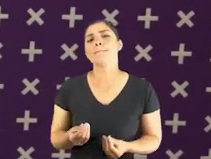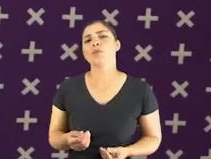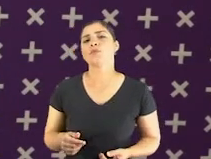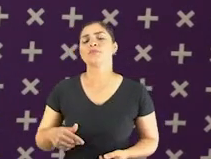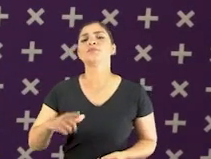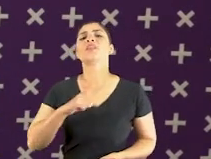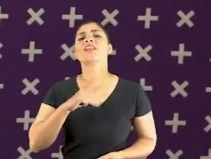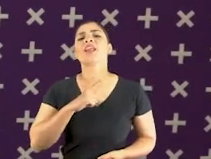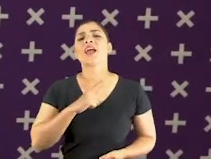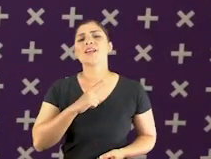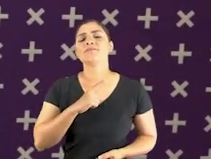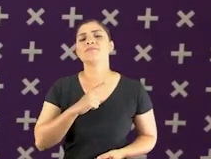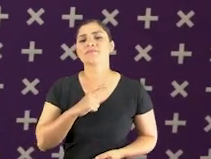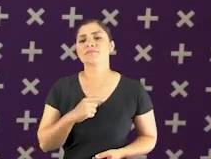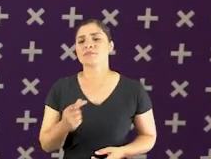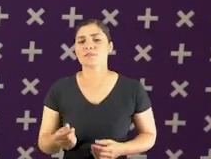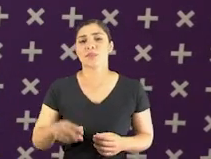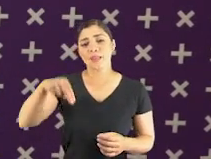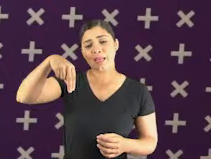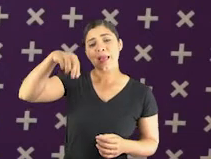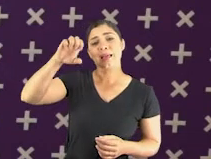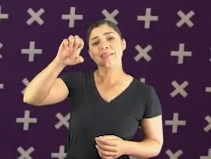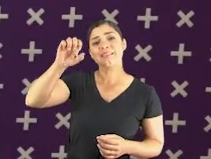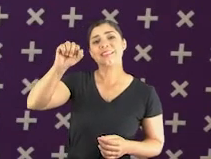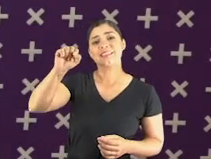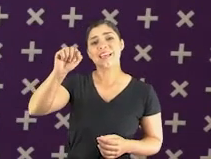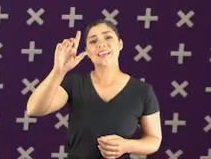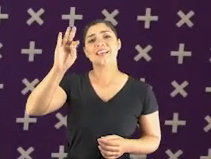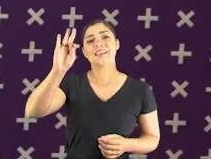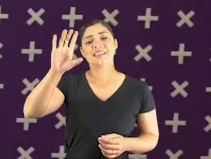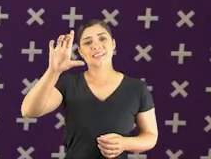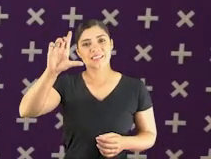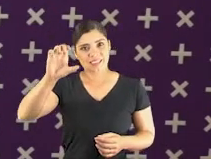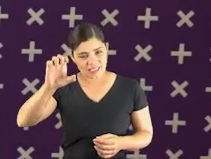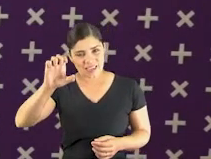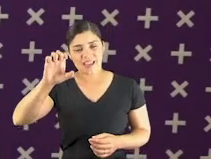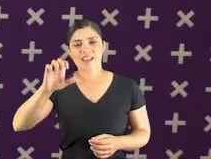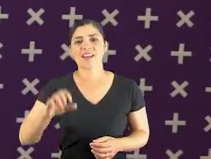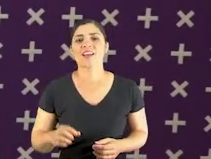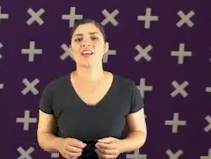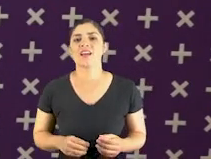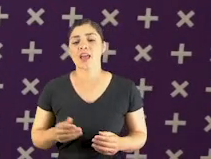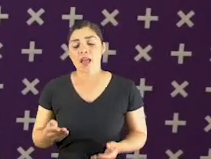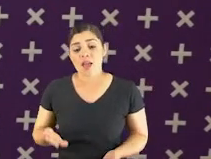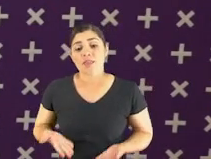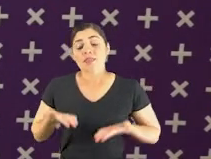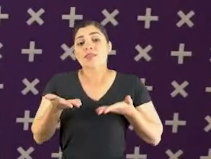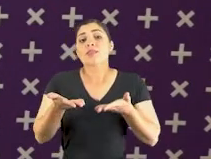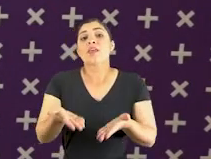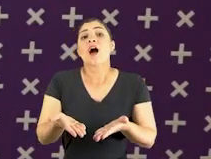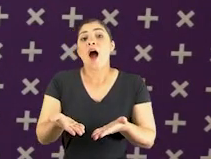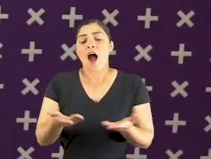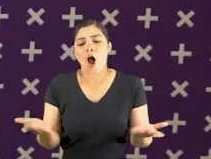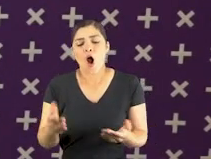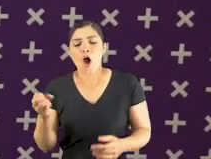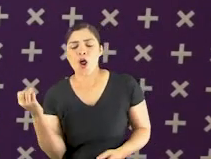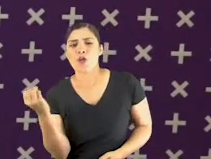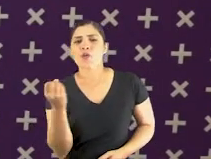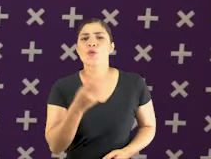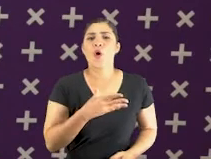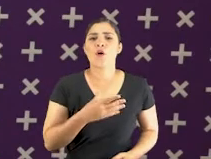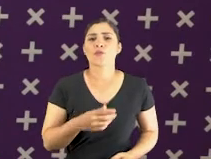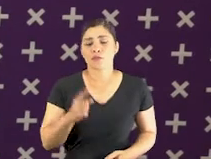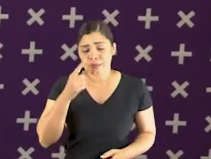robusta já conhecida do brasileiro é no mundo inteiro se entregar essa jornada de